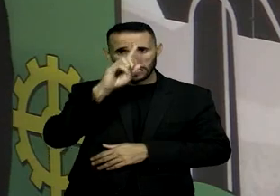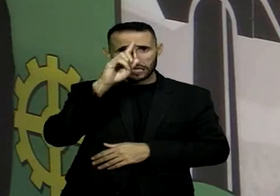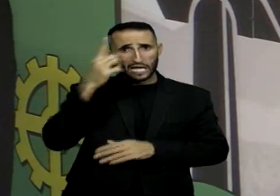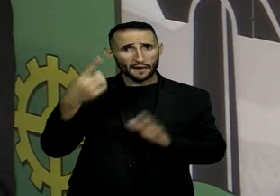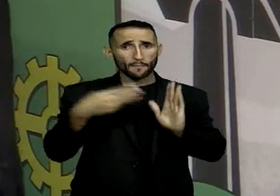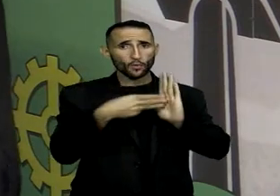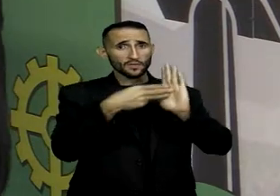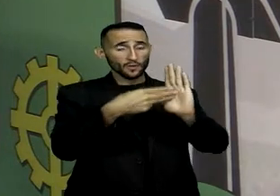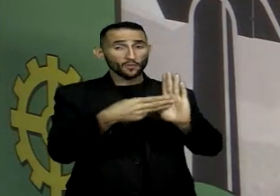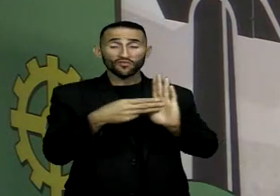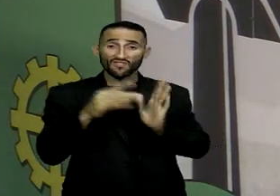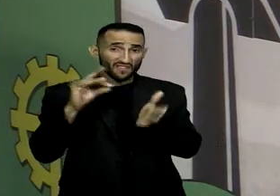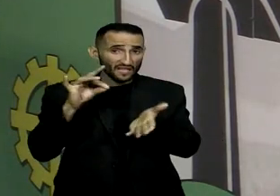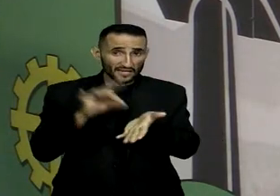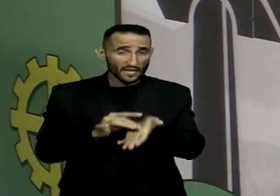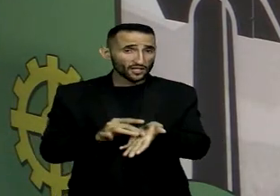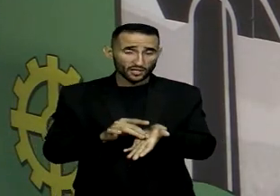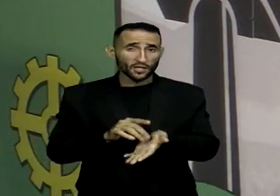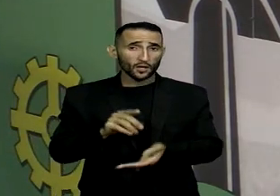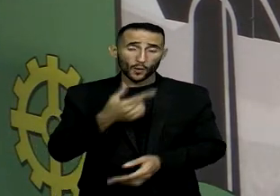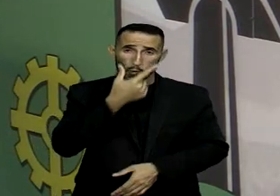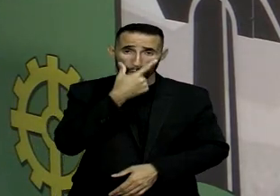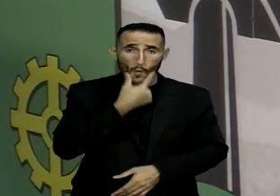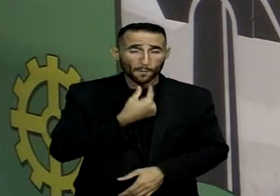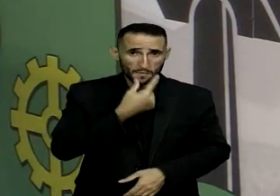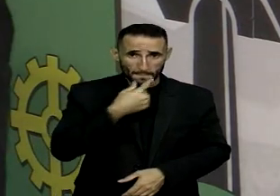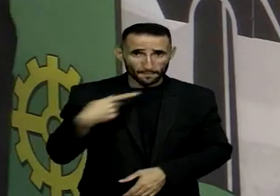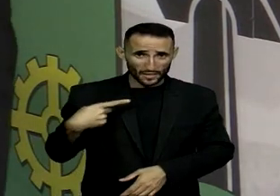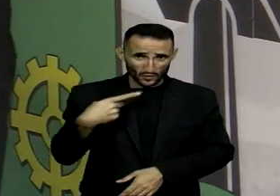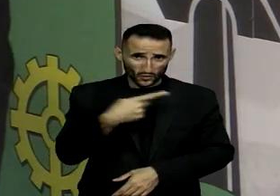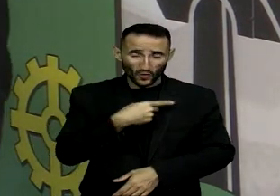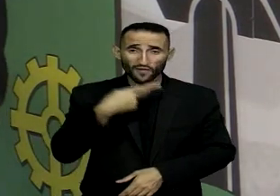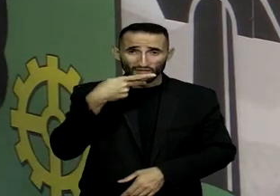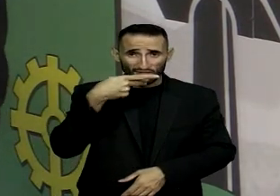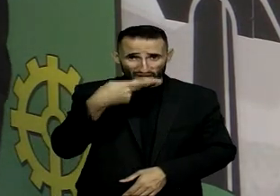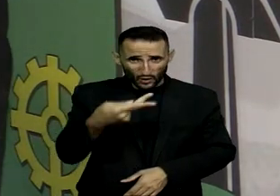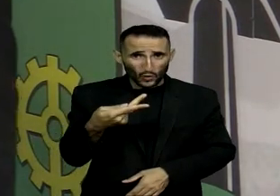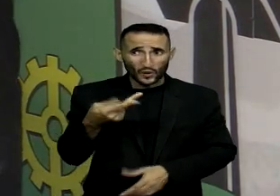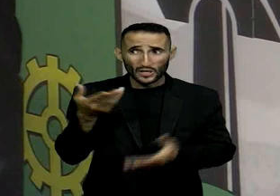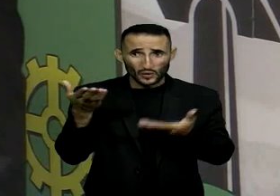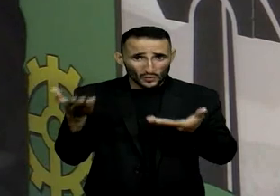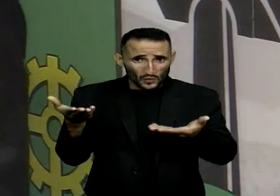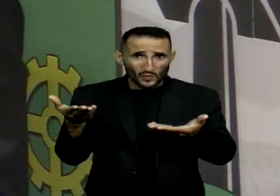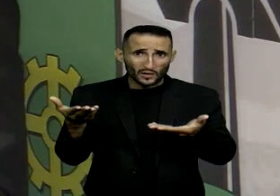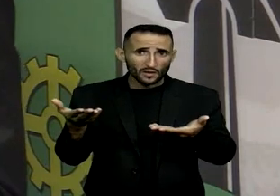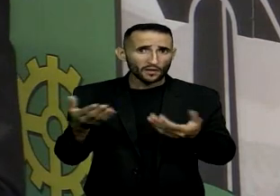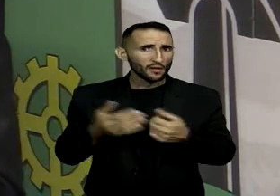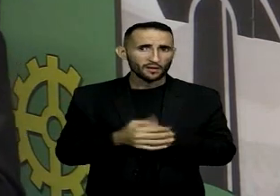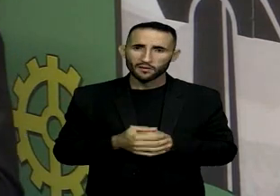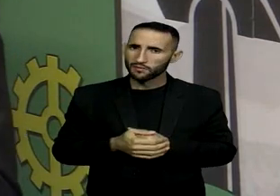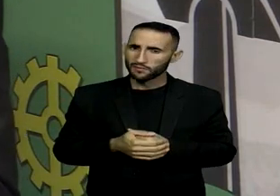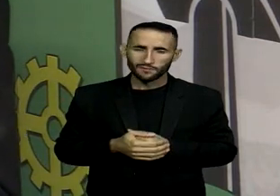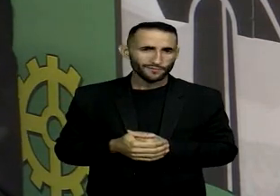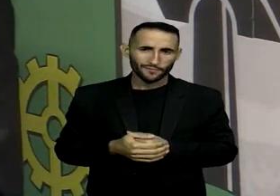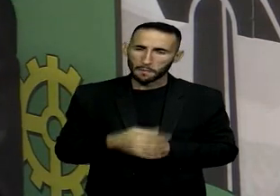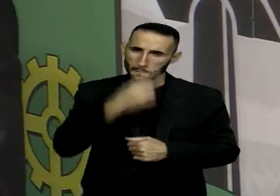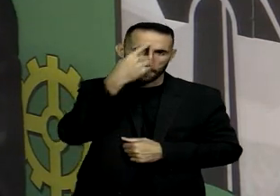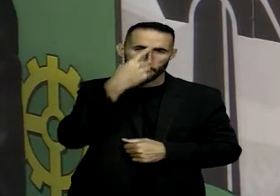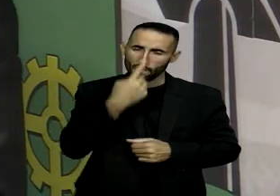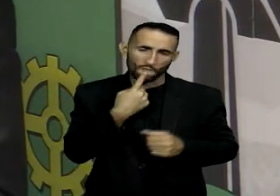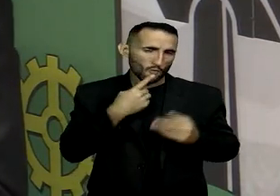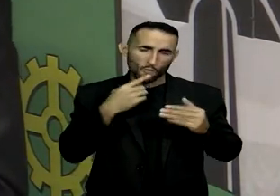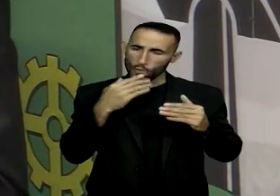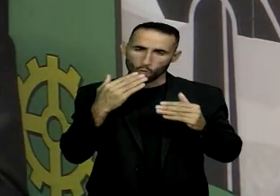realmente, esse pastor que falou isso, ele está muito fora, como a gente diz, fora do espírito. E fora da